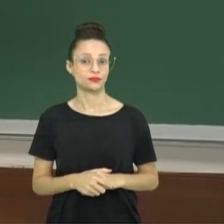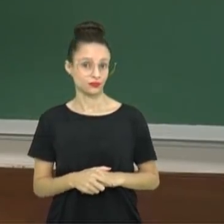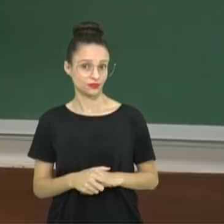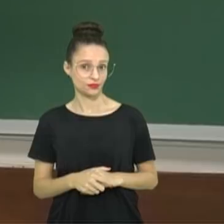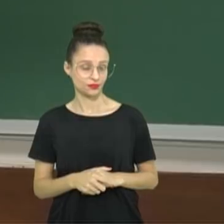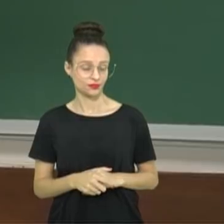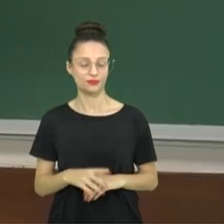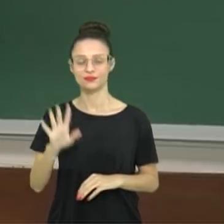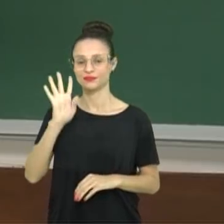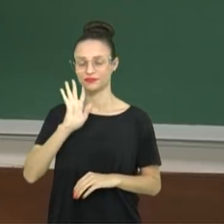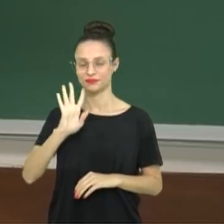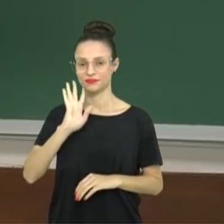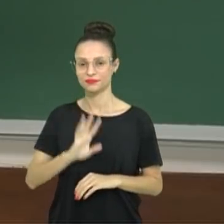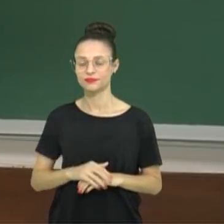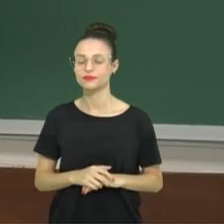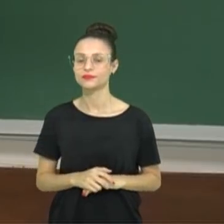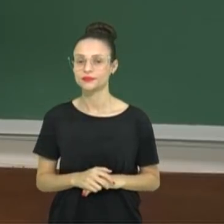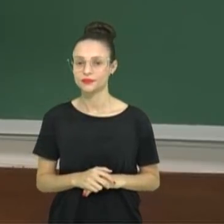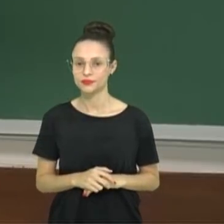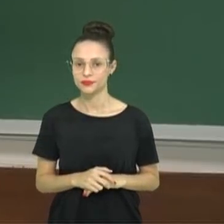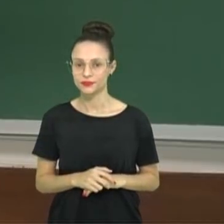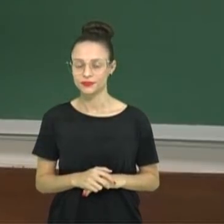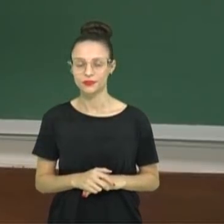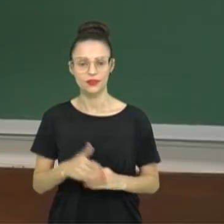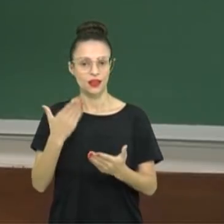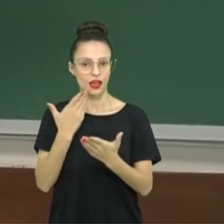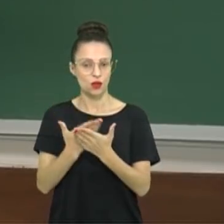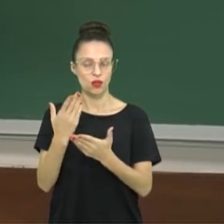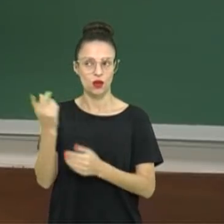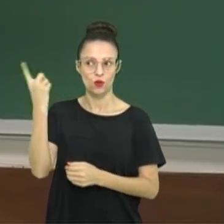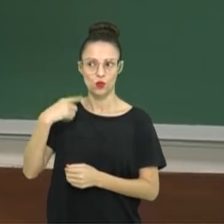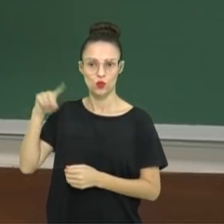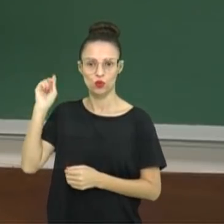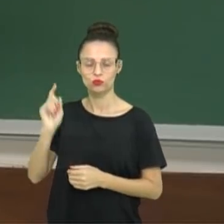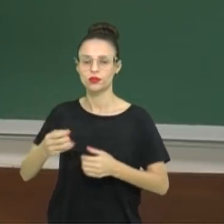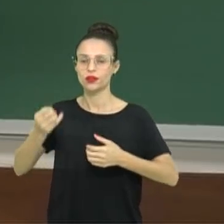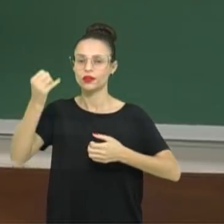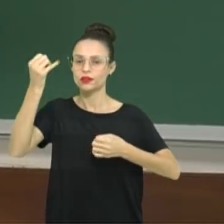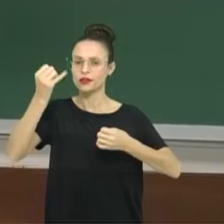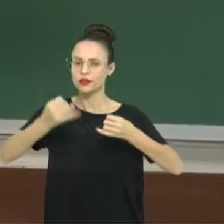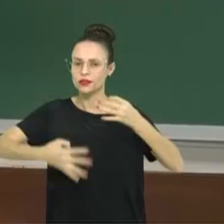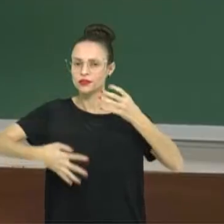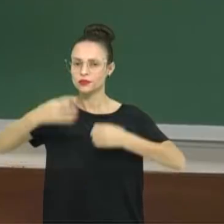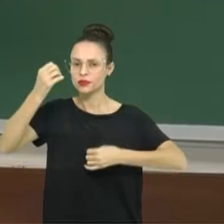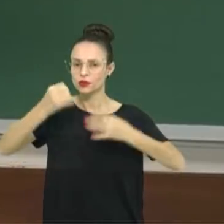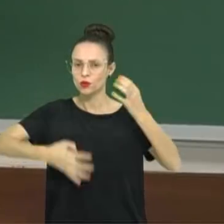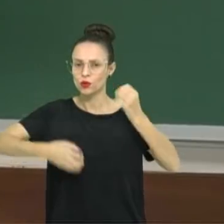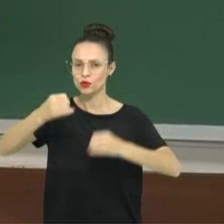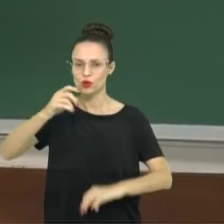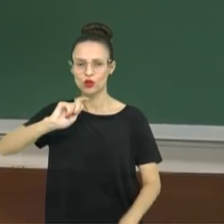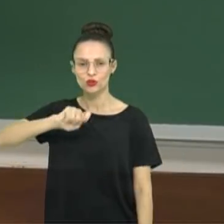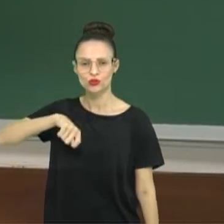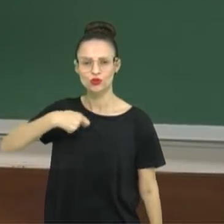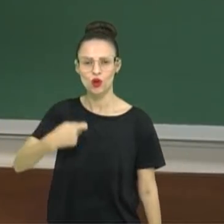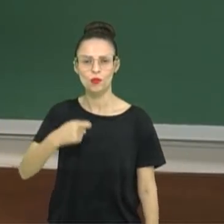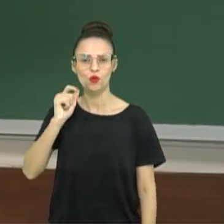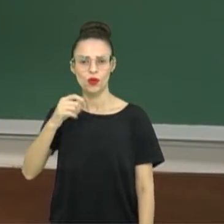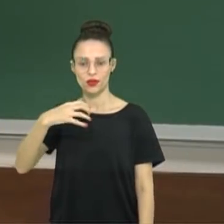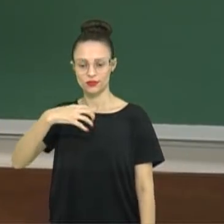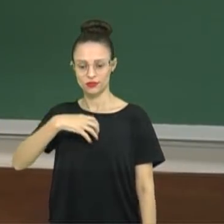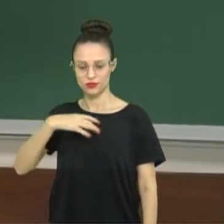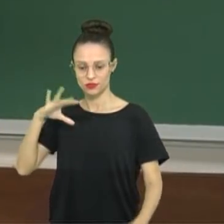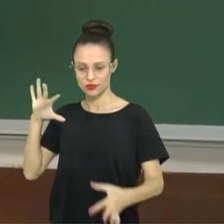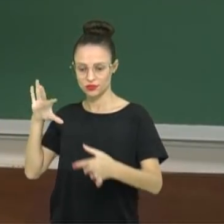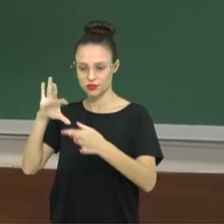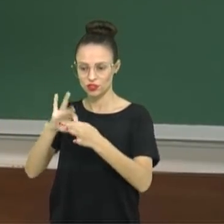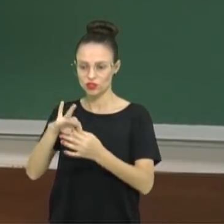Ah, que beleza! Na aula passada, nós falamos do sentido literal, lembra? Que é o que